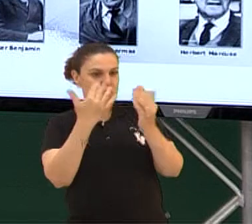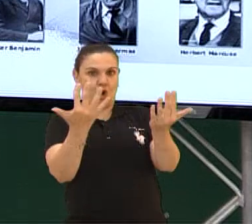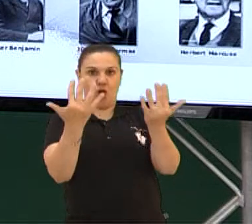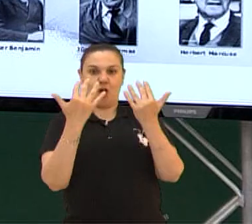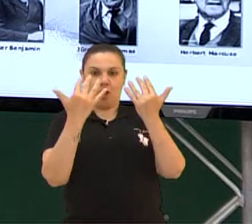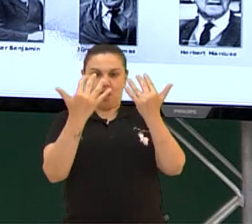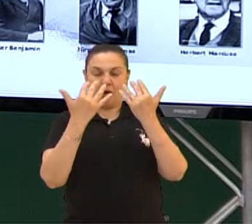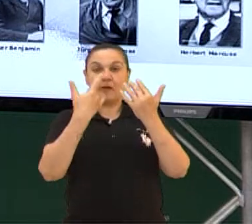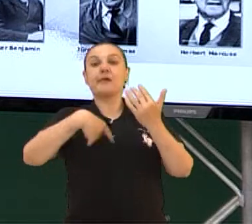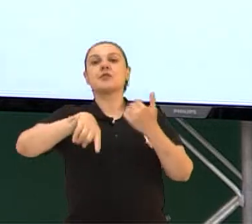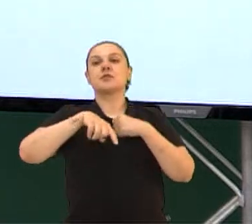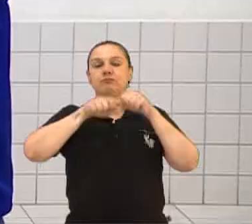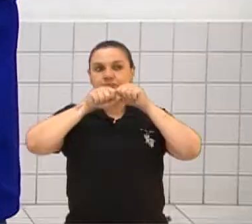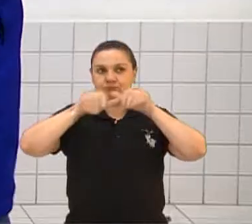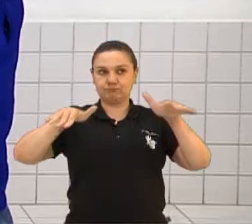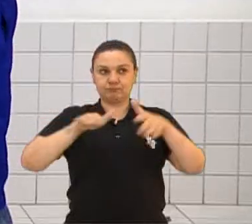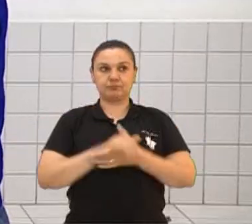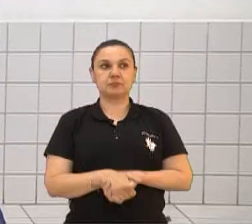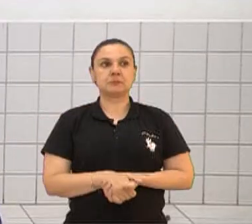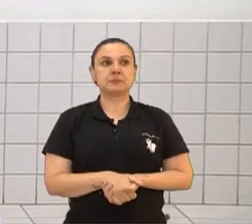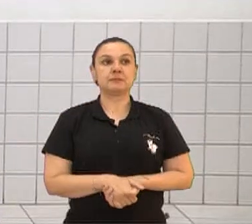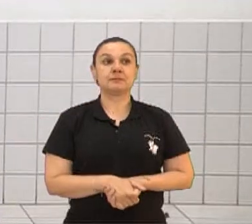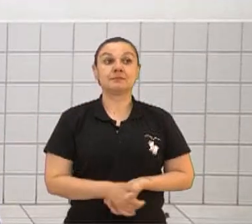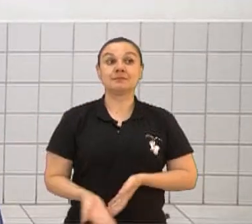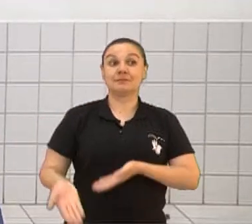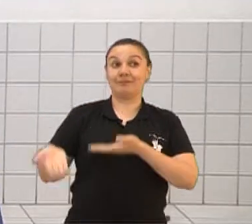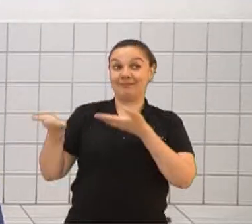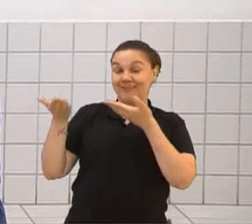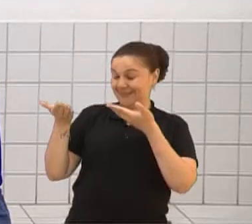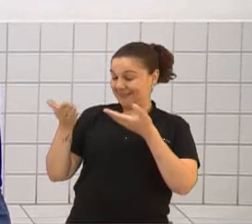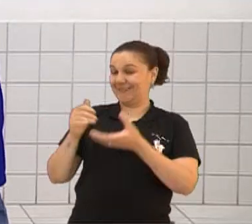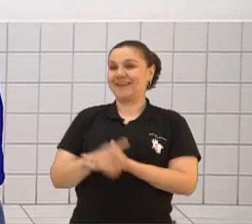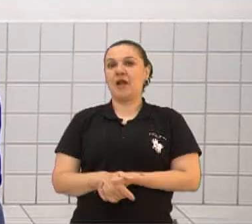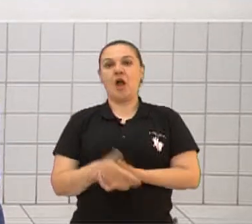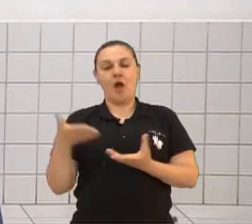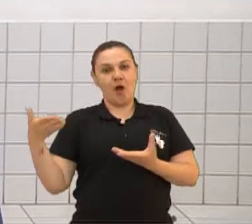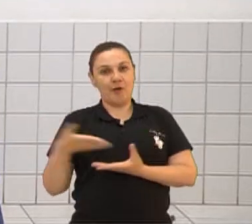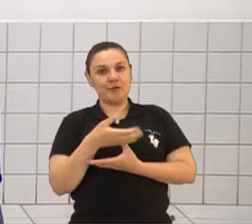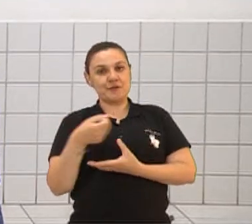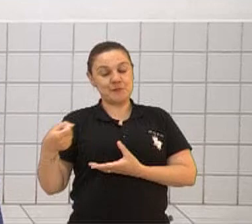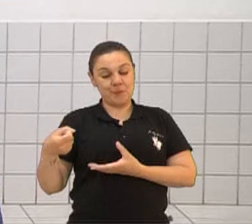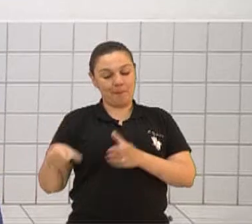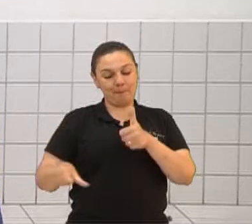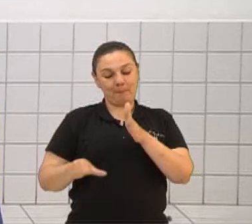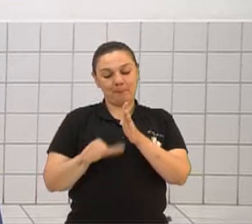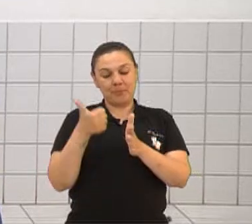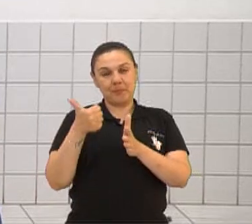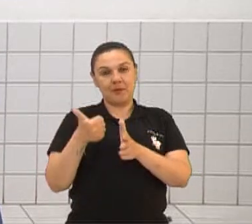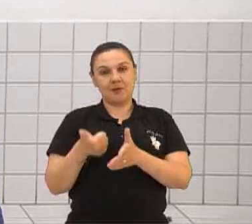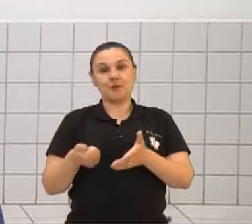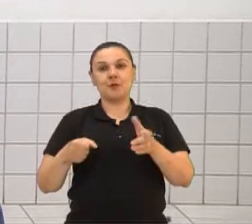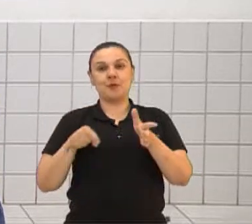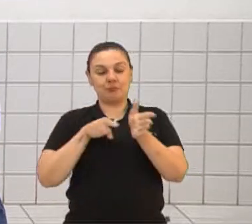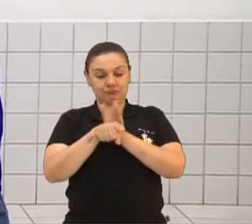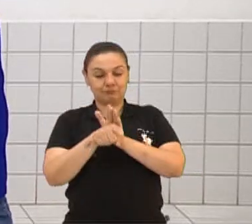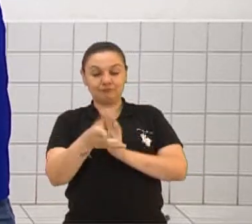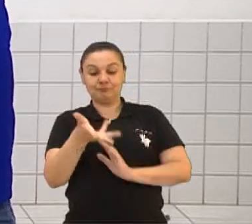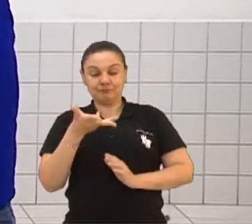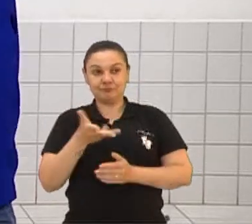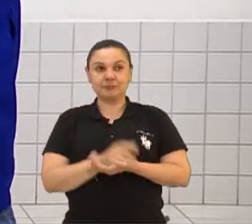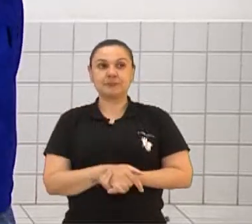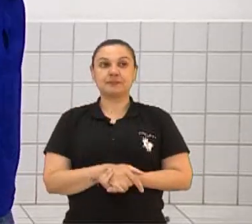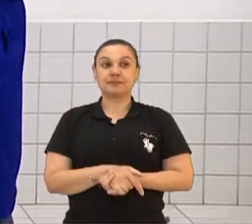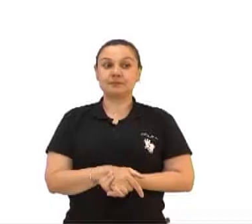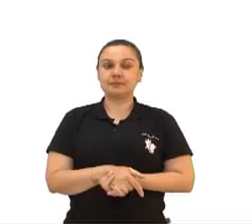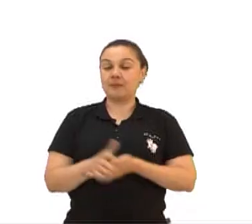usado através das propagandas. Perfeito. Então, professor, vamos lançar aqui o nosso primeiro desafio aqui para a galerinha que está assistindo a gente, aqui o primeiro quiz,